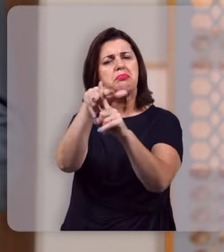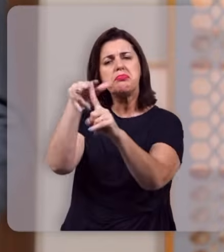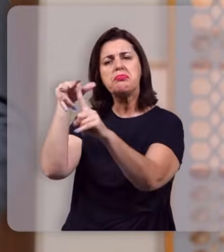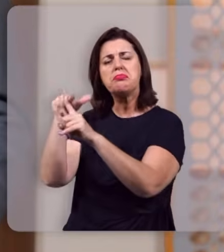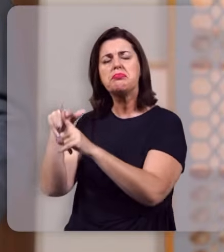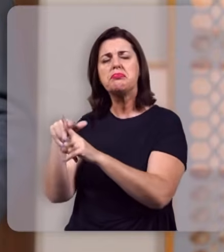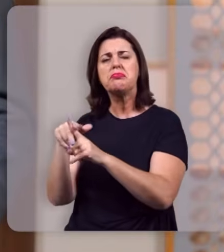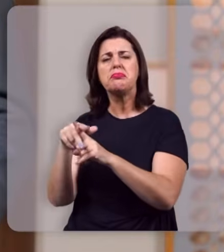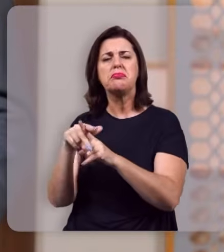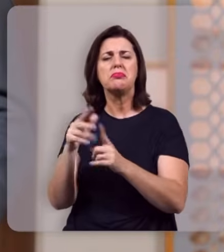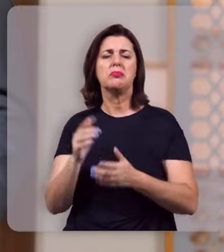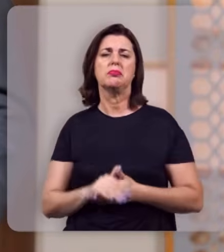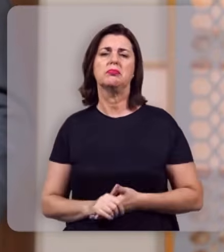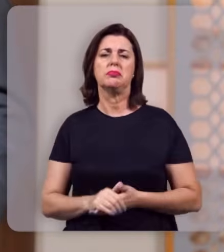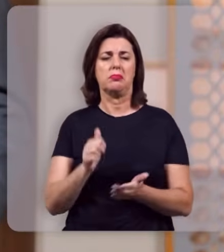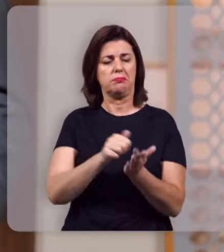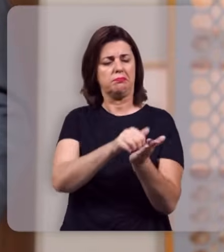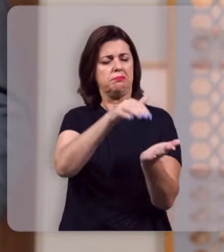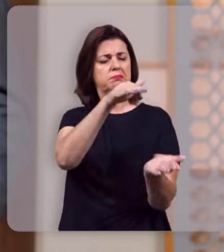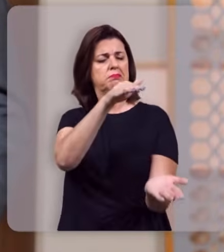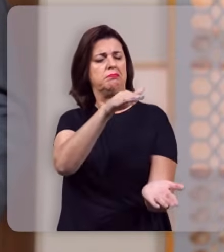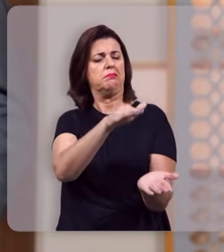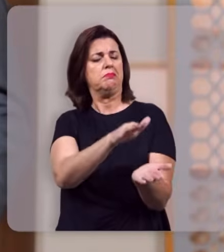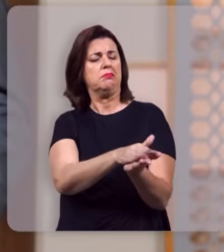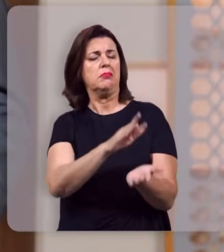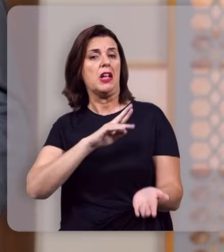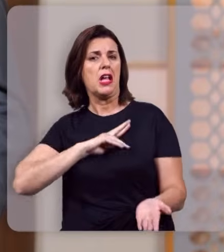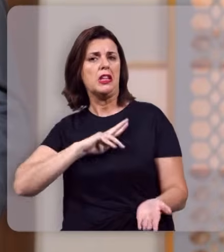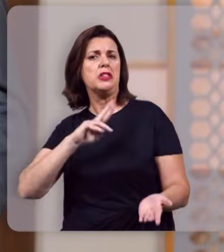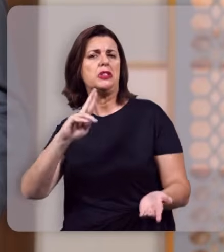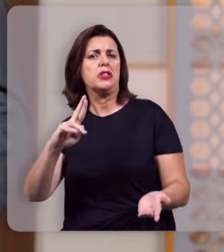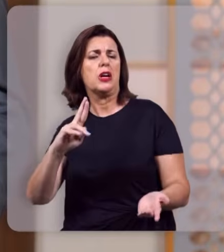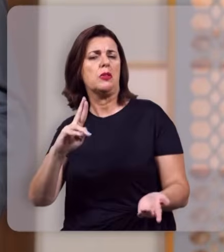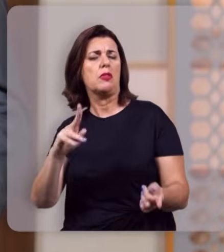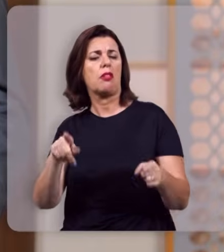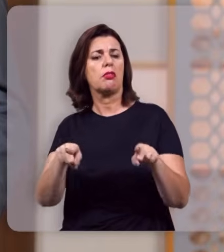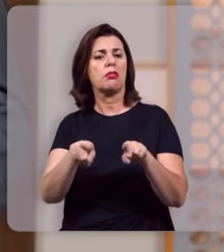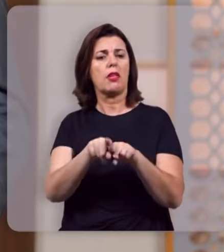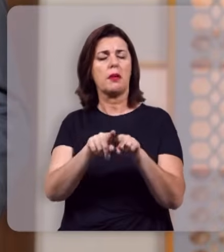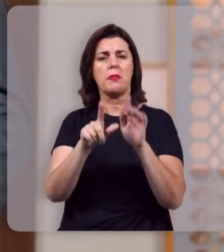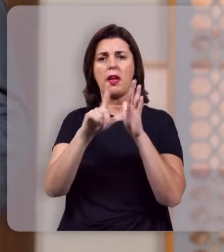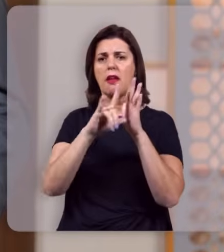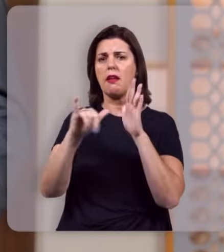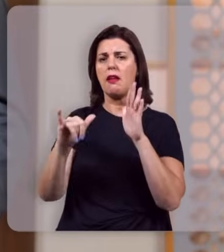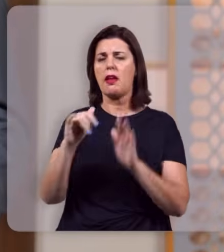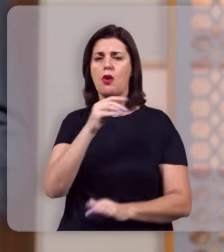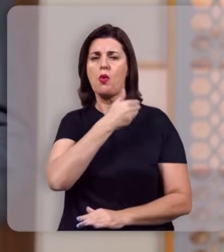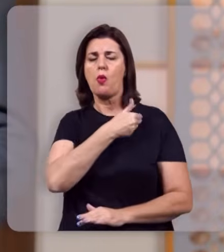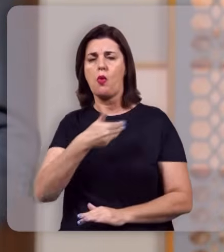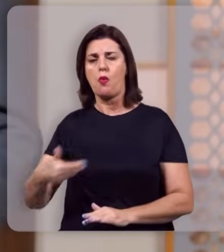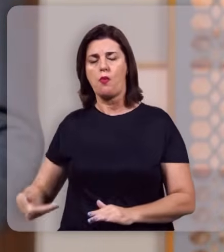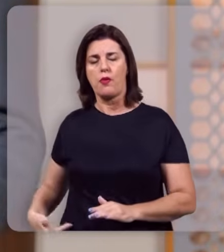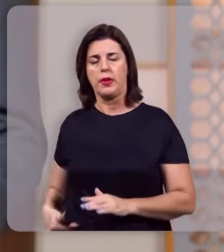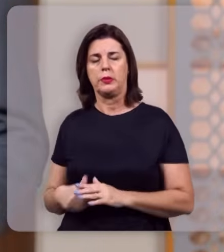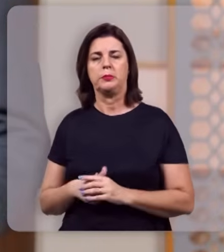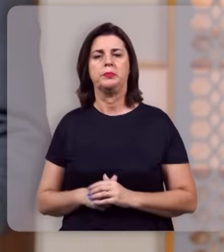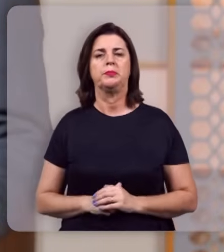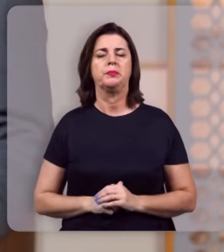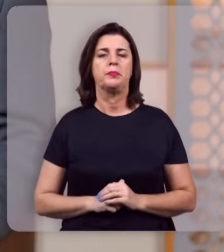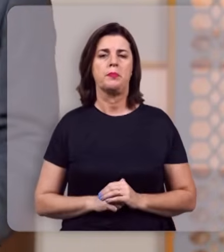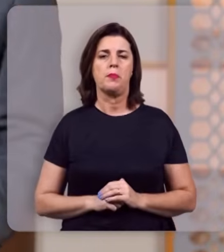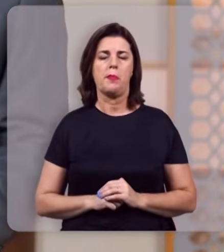e condenado, tanto pelos religiosos como pelo governador Pôncio Pilatos.